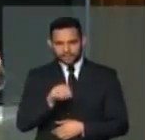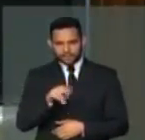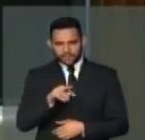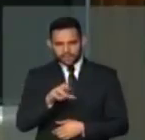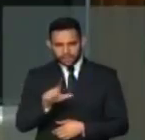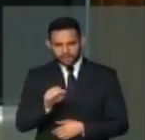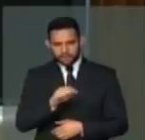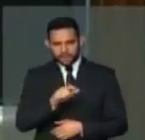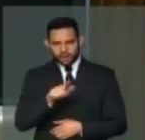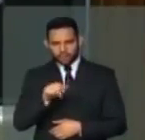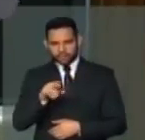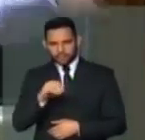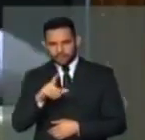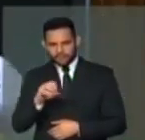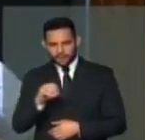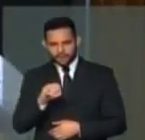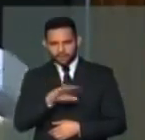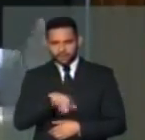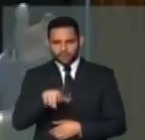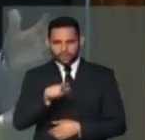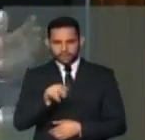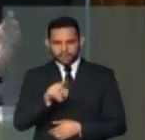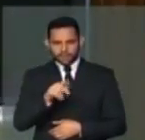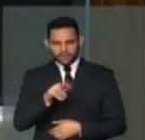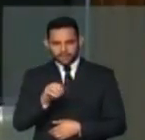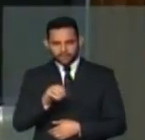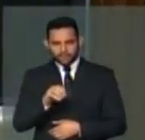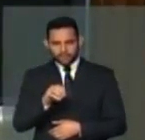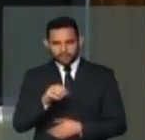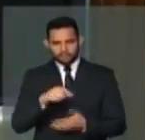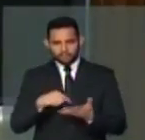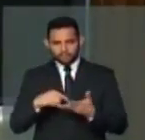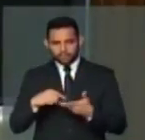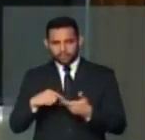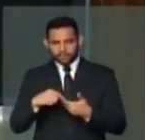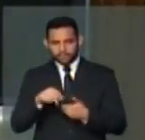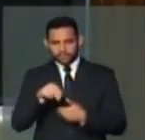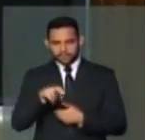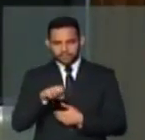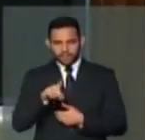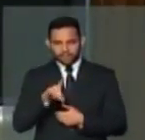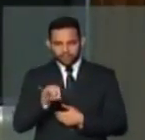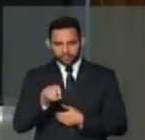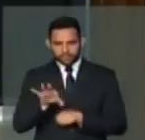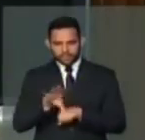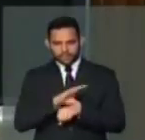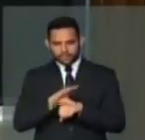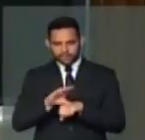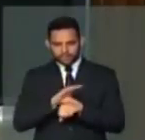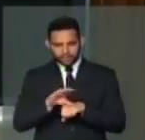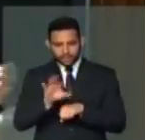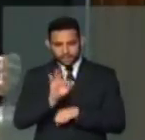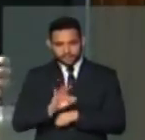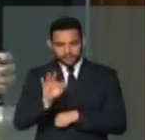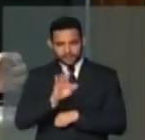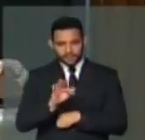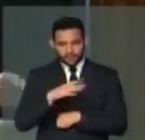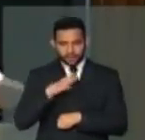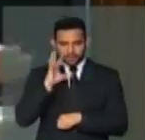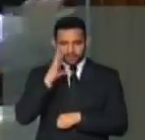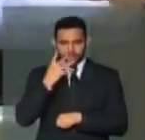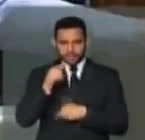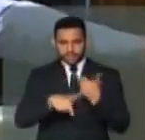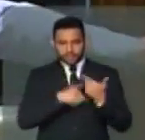Lima, Augusto Carvalho, Gonzaga Patriota e não sei quem, como os menudos da Constituinte. E o resultado é que a